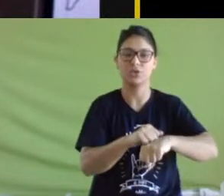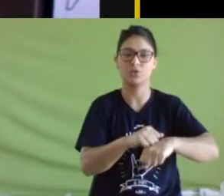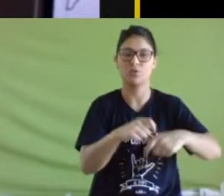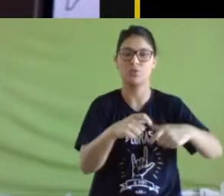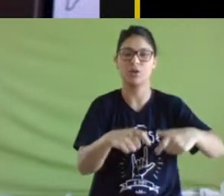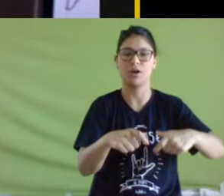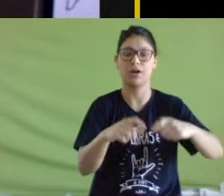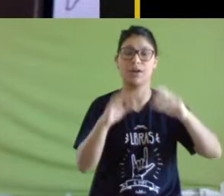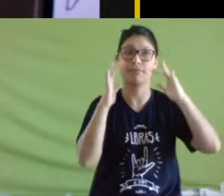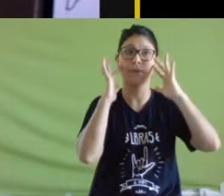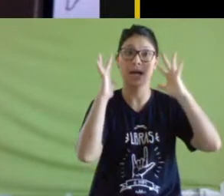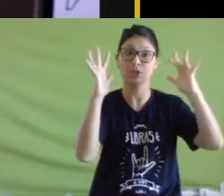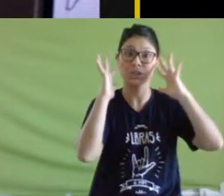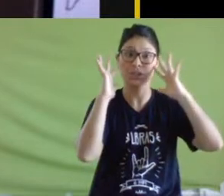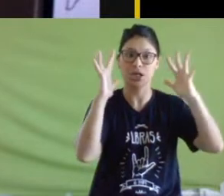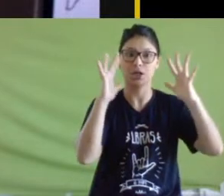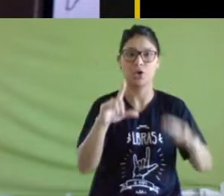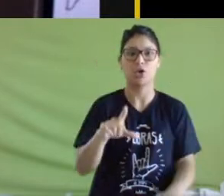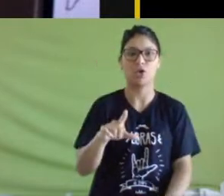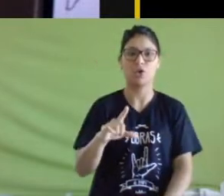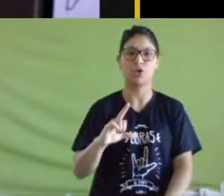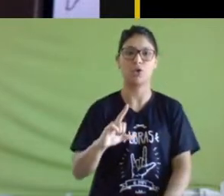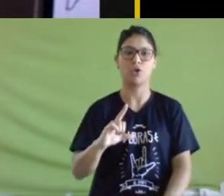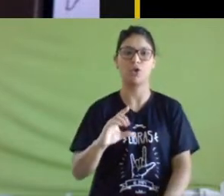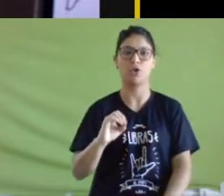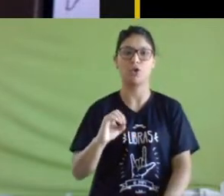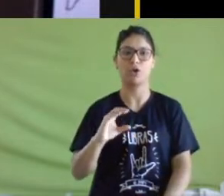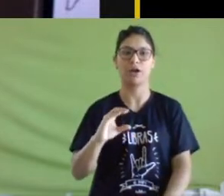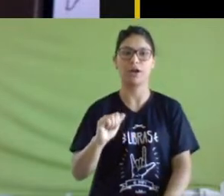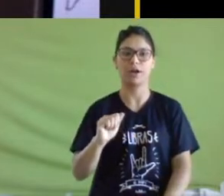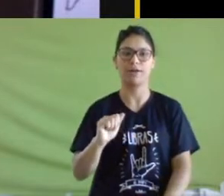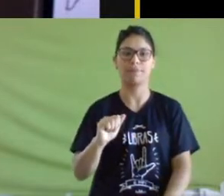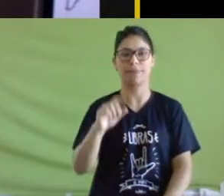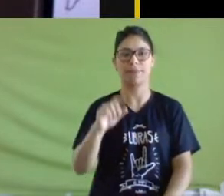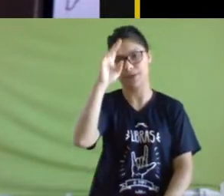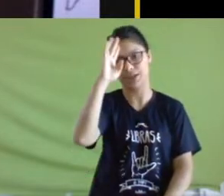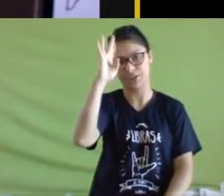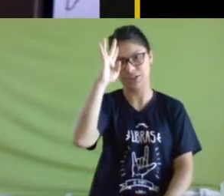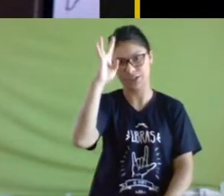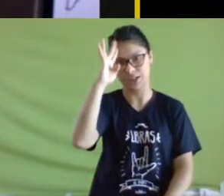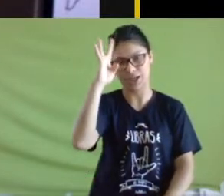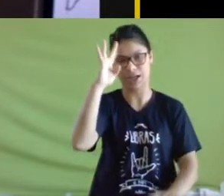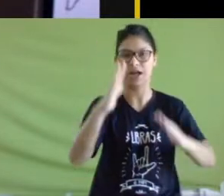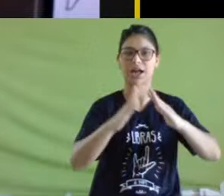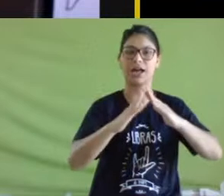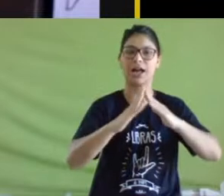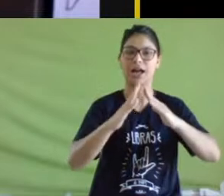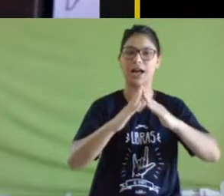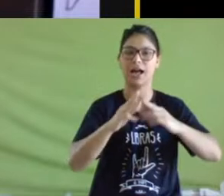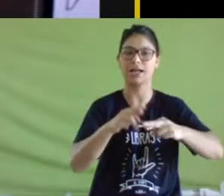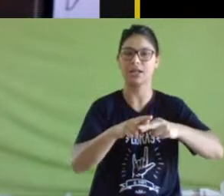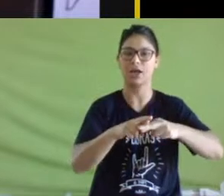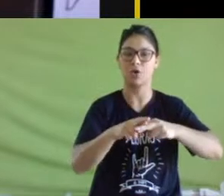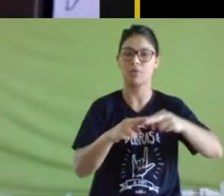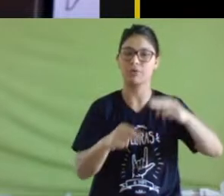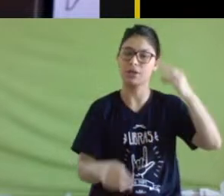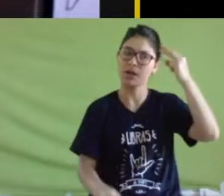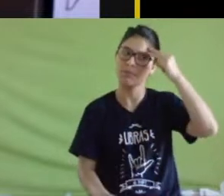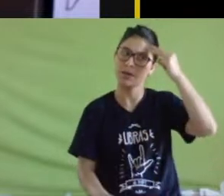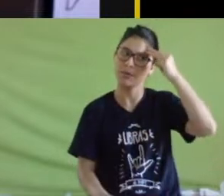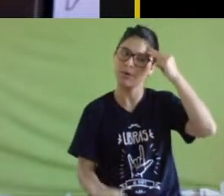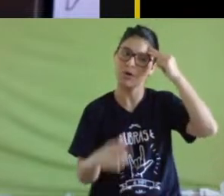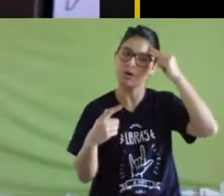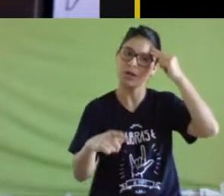de loca, quer dizer, são casas, e vocês imaginam uma casa romana, a gente tem que memorizar os